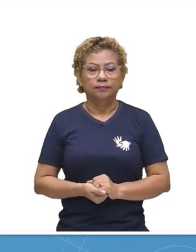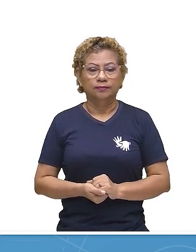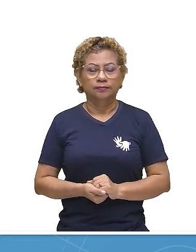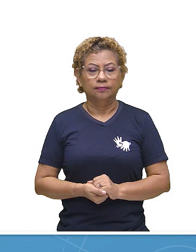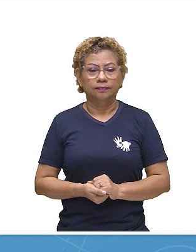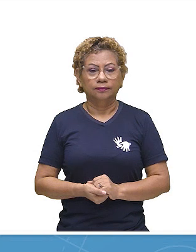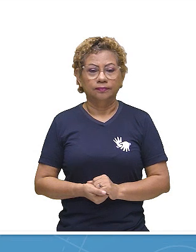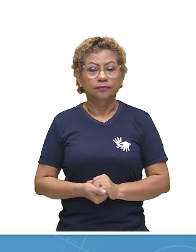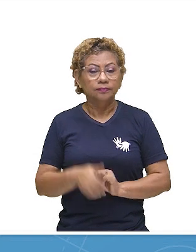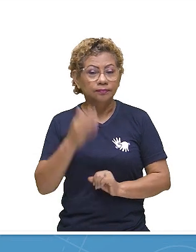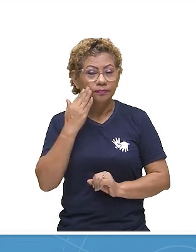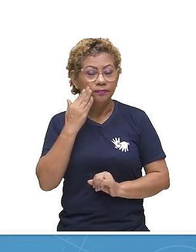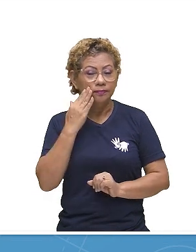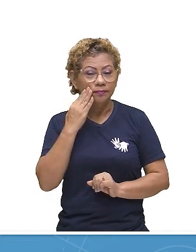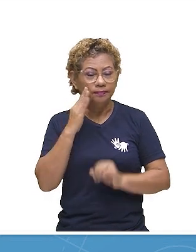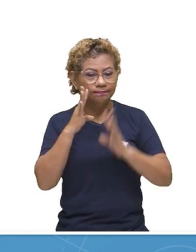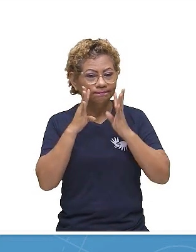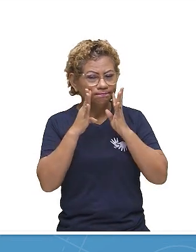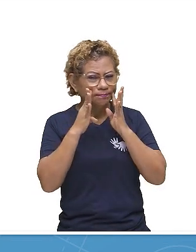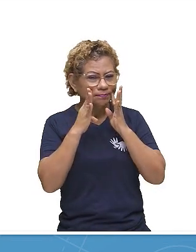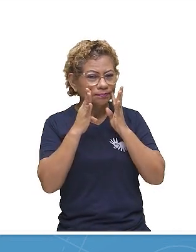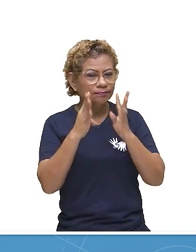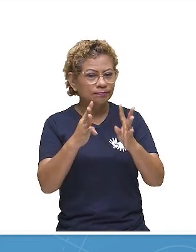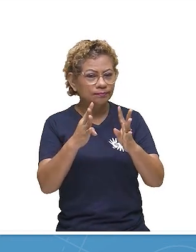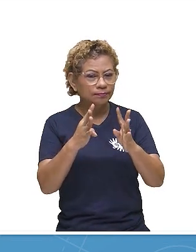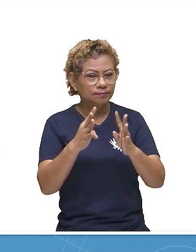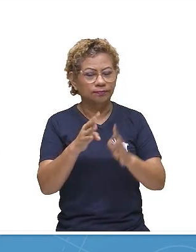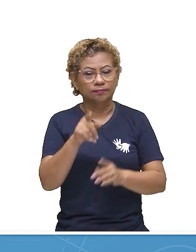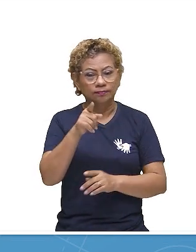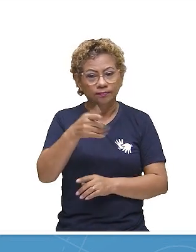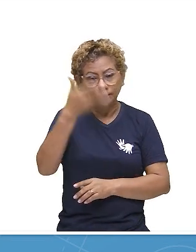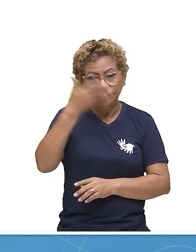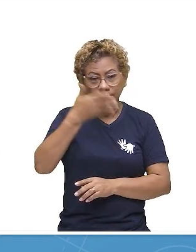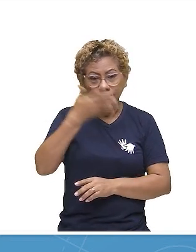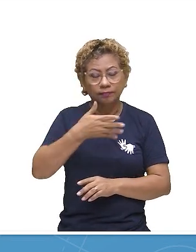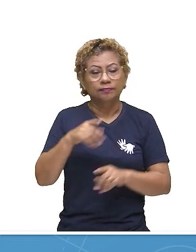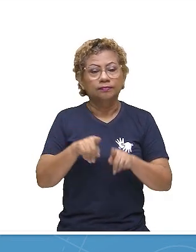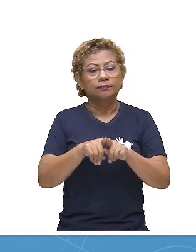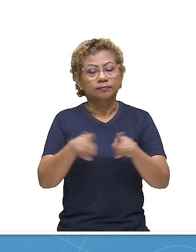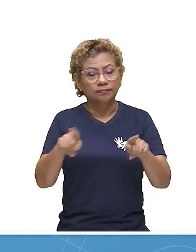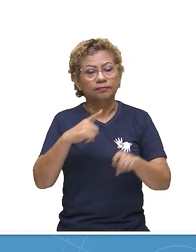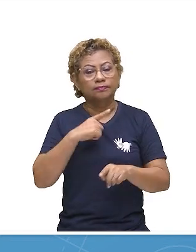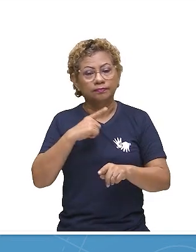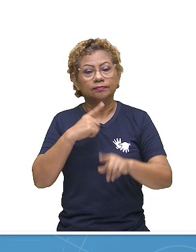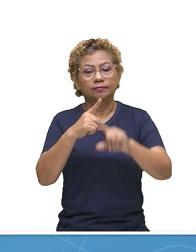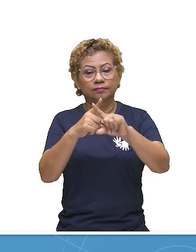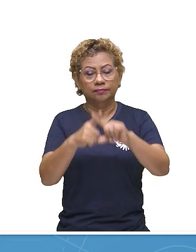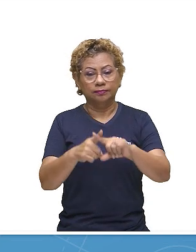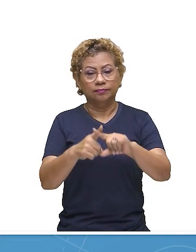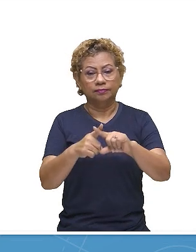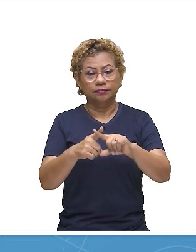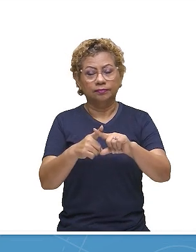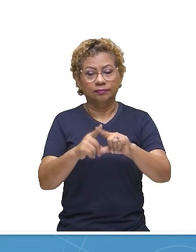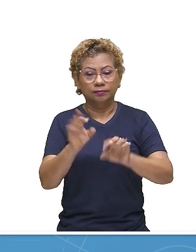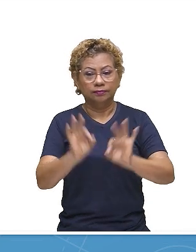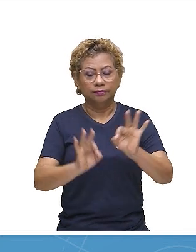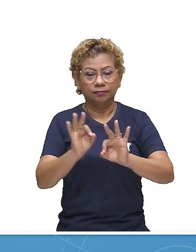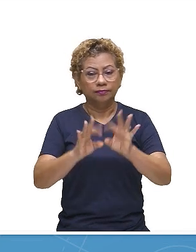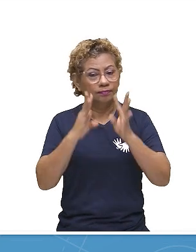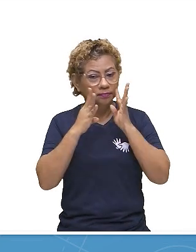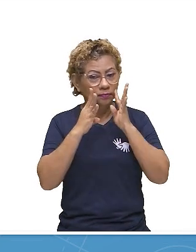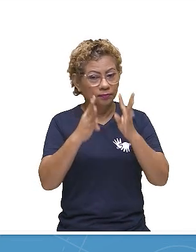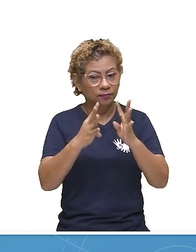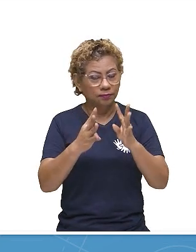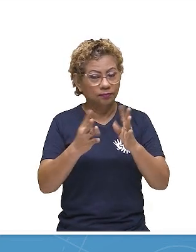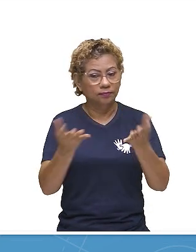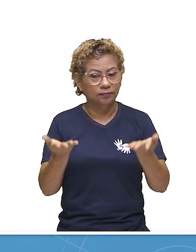Então, bem aqui, por mais que não esteja visível, né, é uma multiplicação que está ocorrendo. Então, vamos prestar atenção.